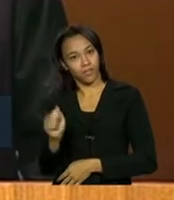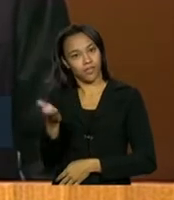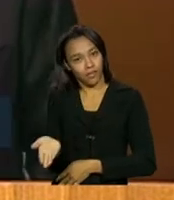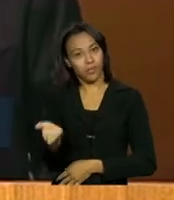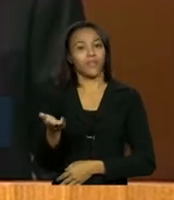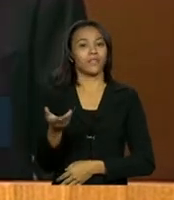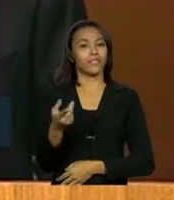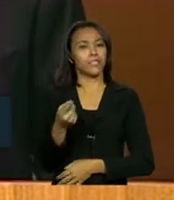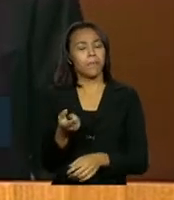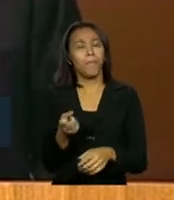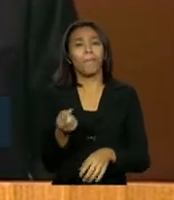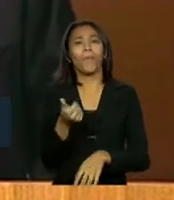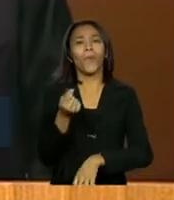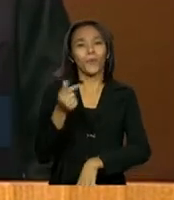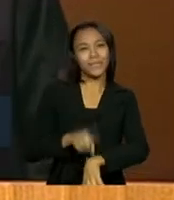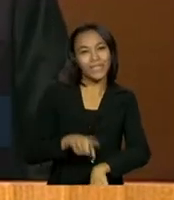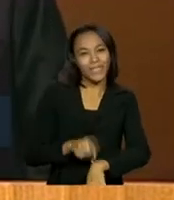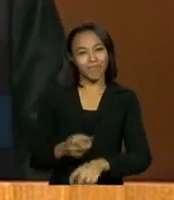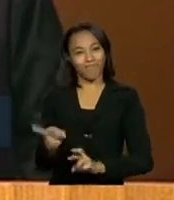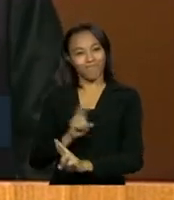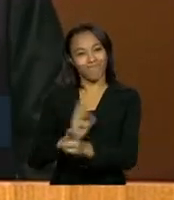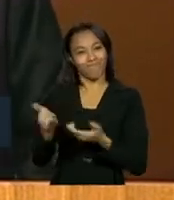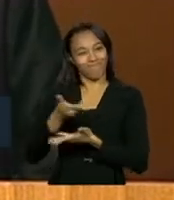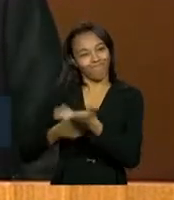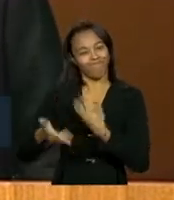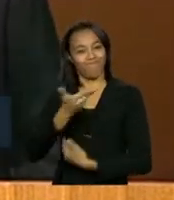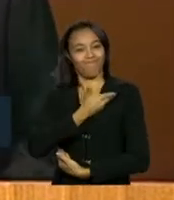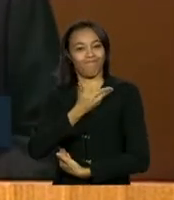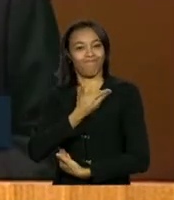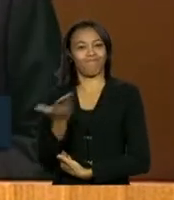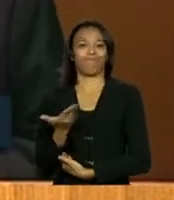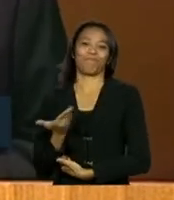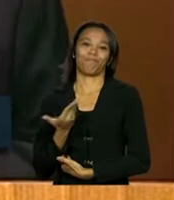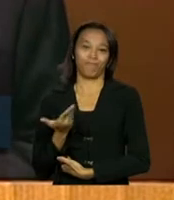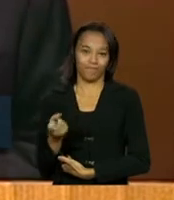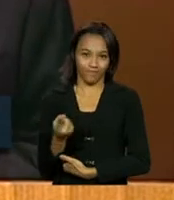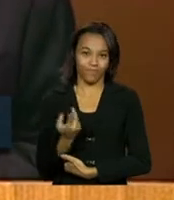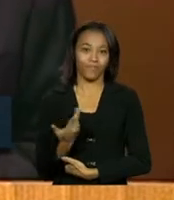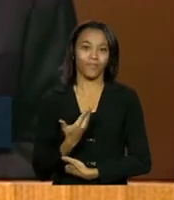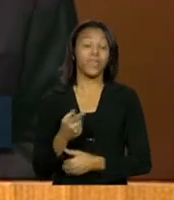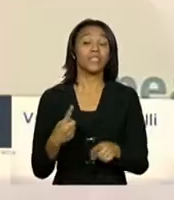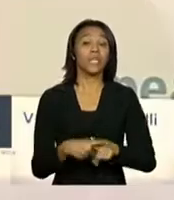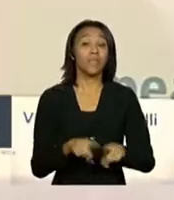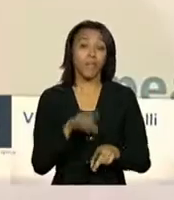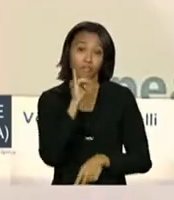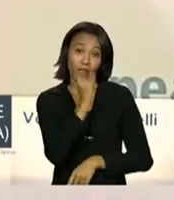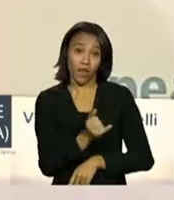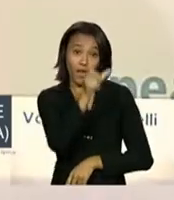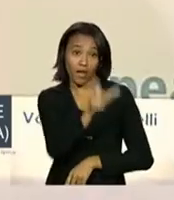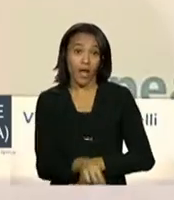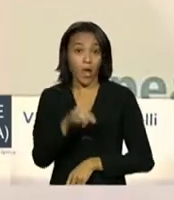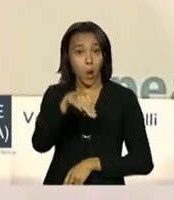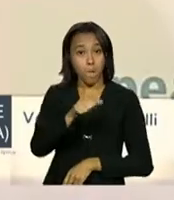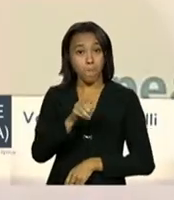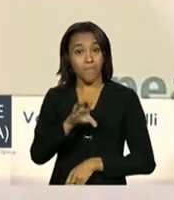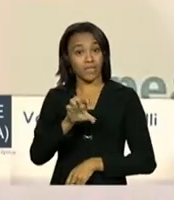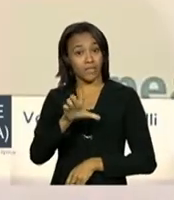nesse curto período, uma relação extremamente cordial. E dizer ao Marcelo Neri